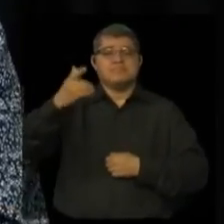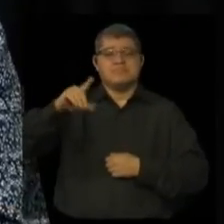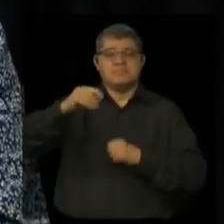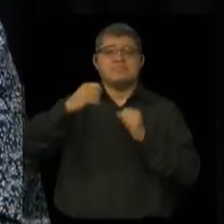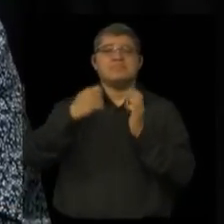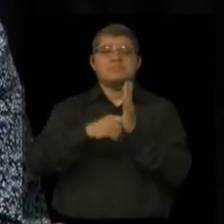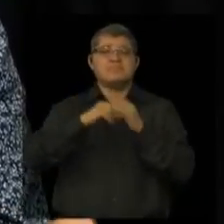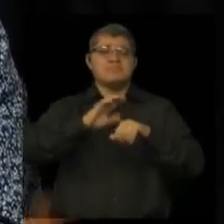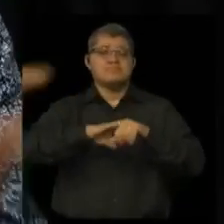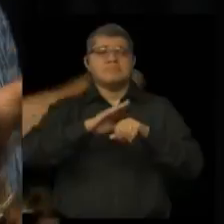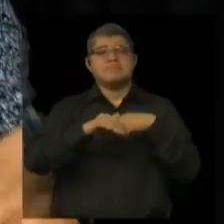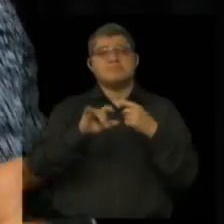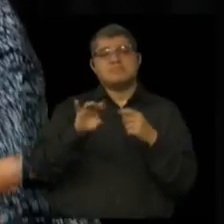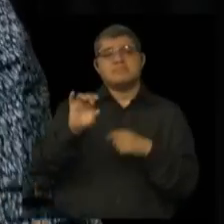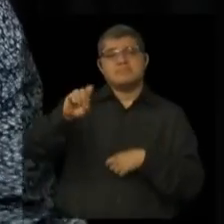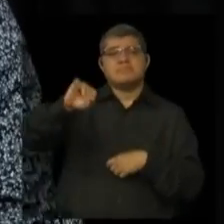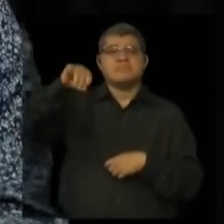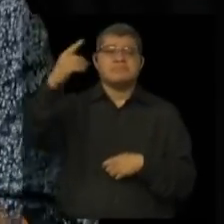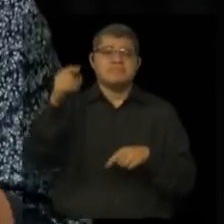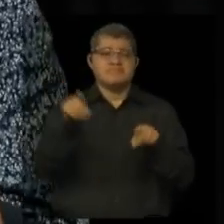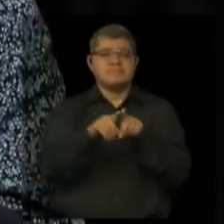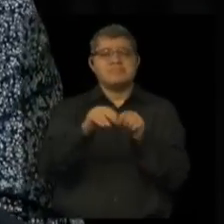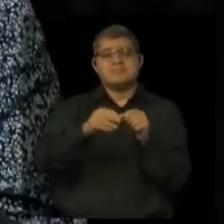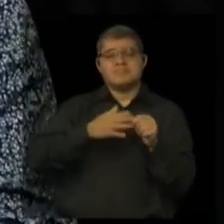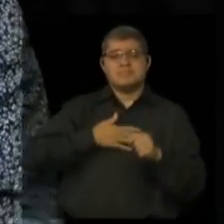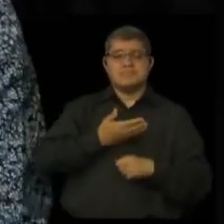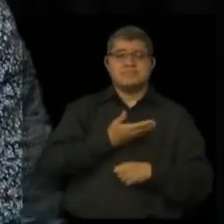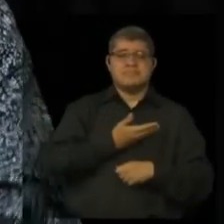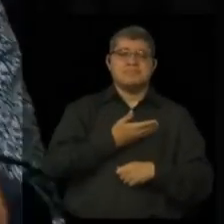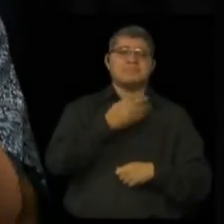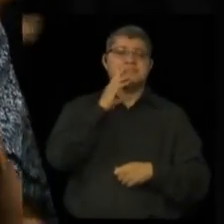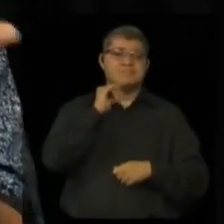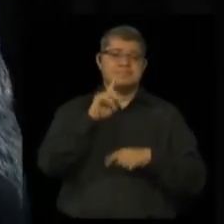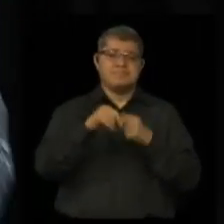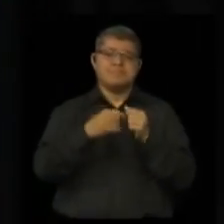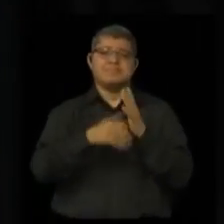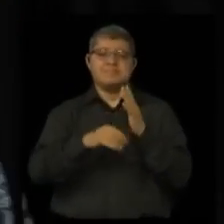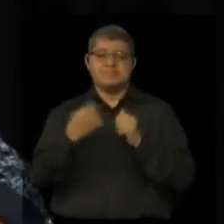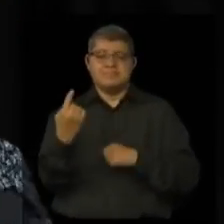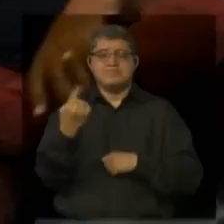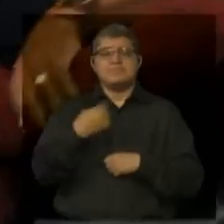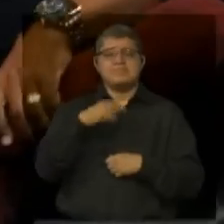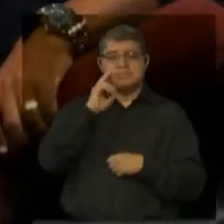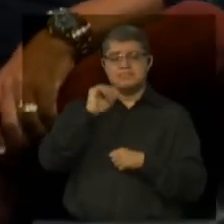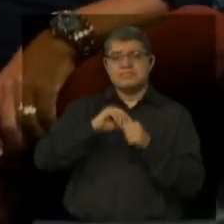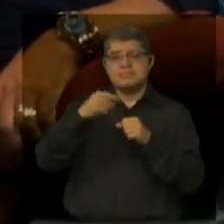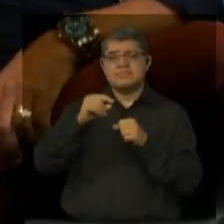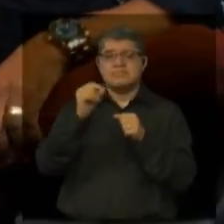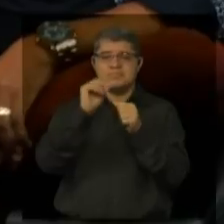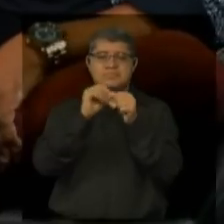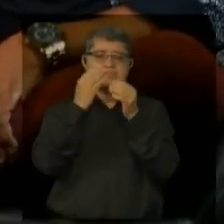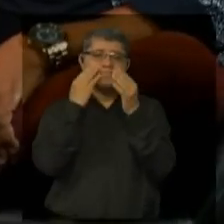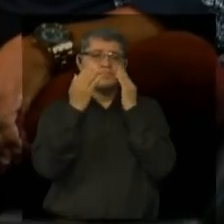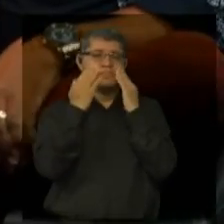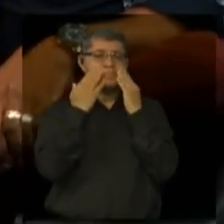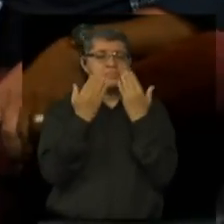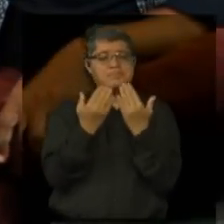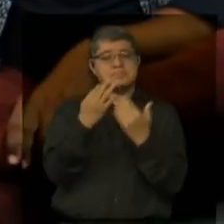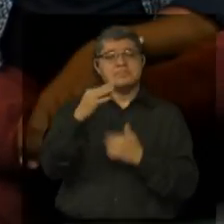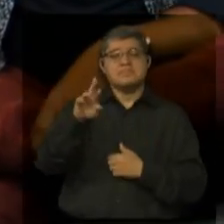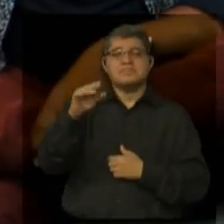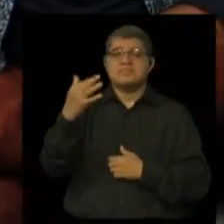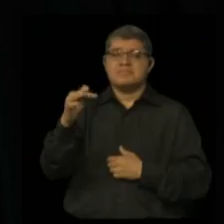um pouco por causa da solidão dos outros também. Já tinha a minha, né? Com muito tempo, eu, inclusive, fui para terapia, né?